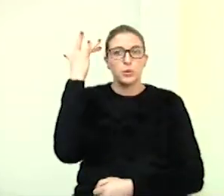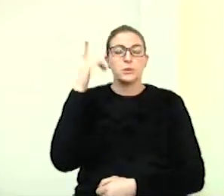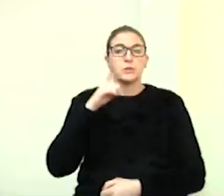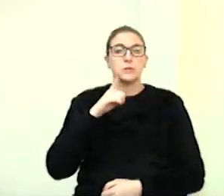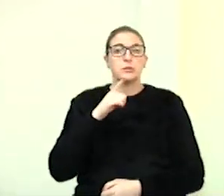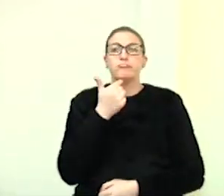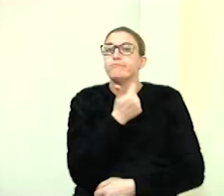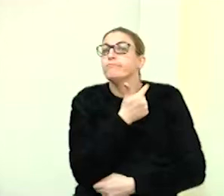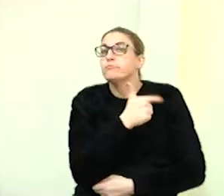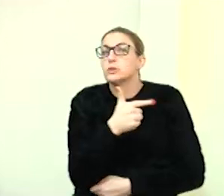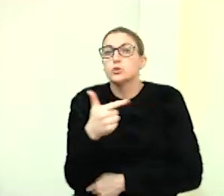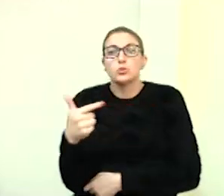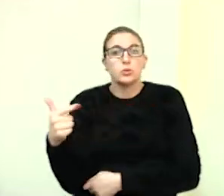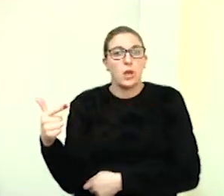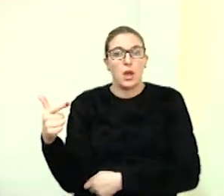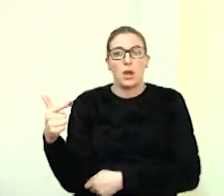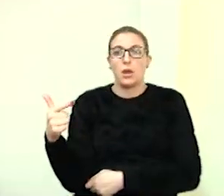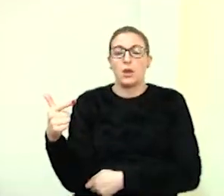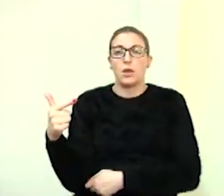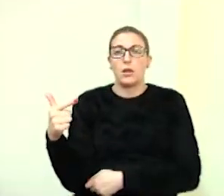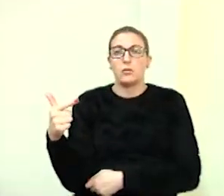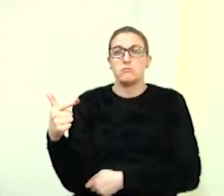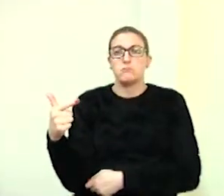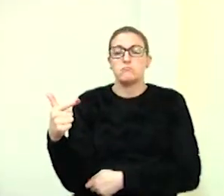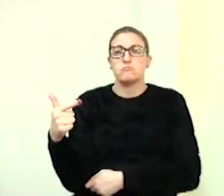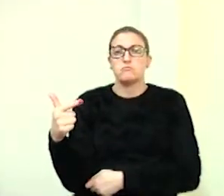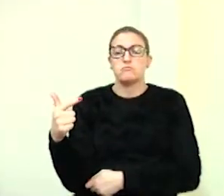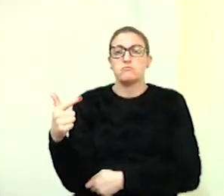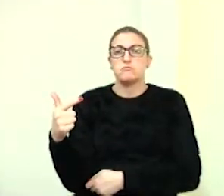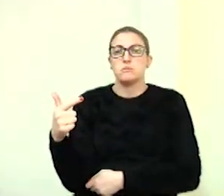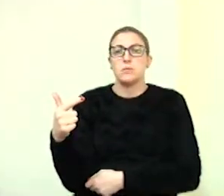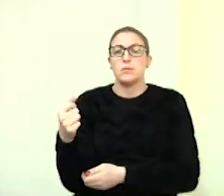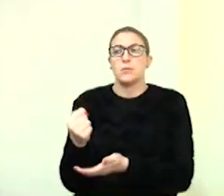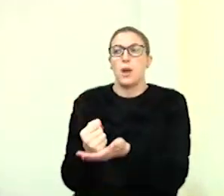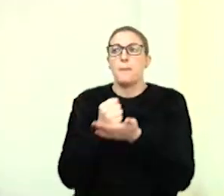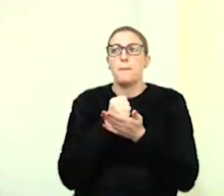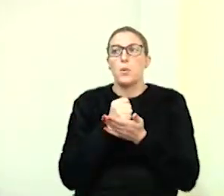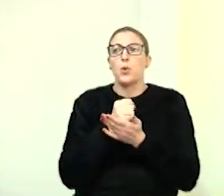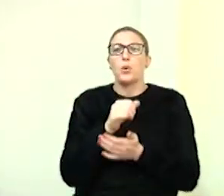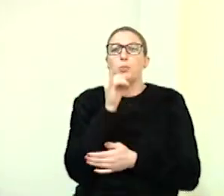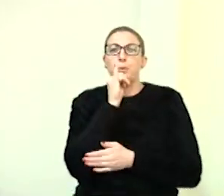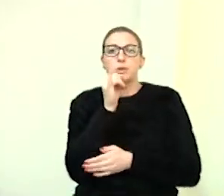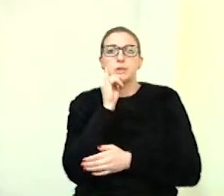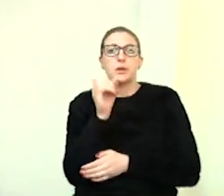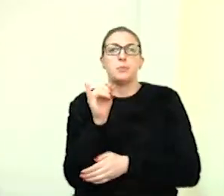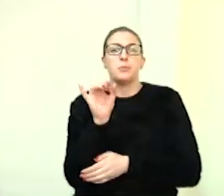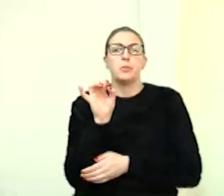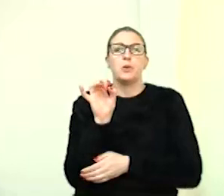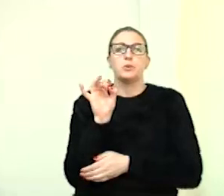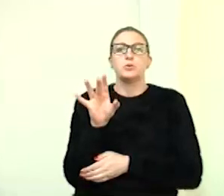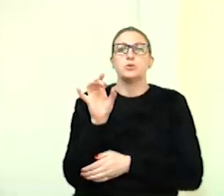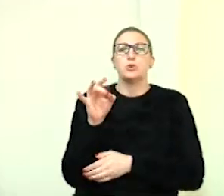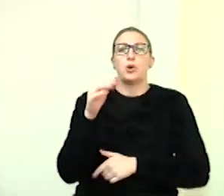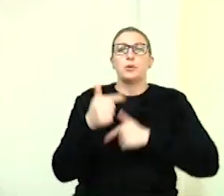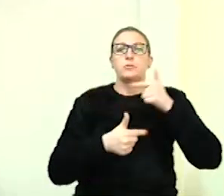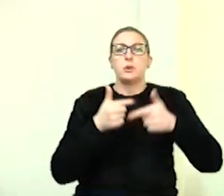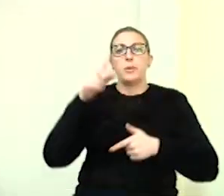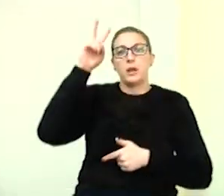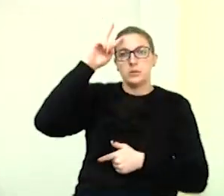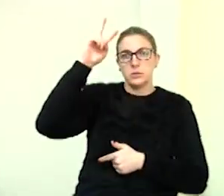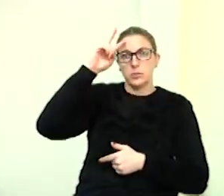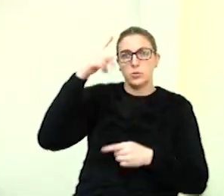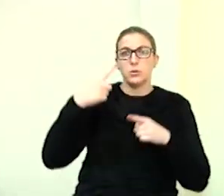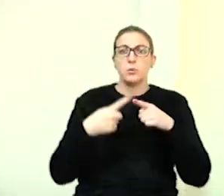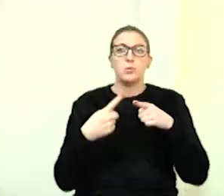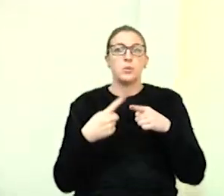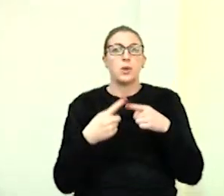essa regalia de vir só na segunda-feira, que pode tomar todos os cuidados do mundo, porque muitos têm sim que ter o contato para levar